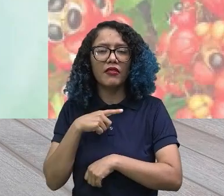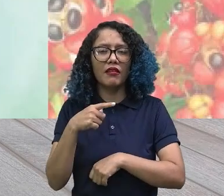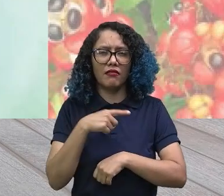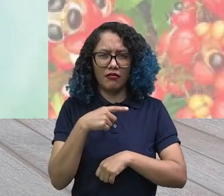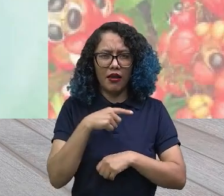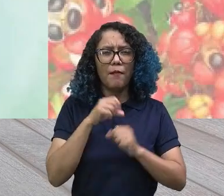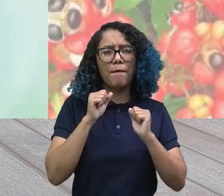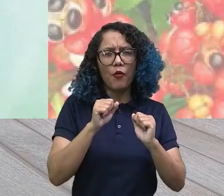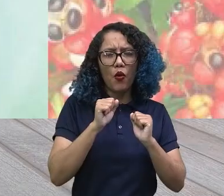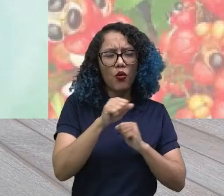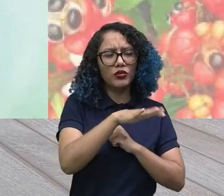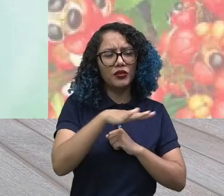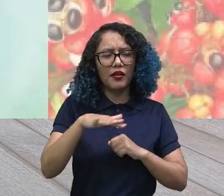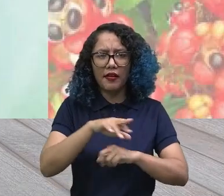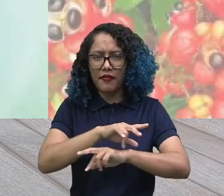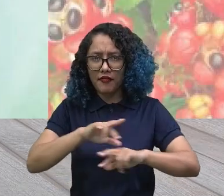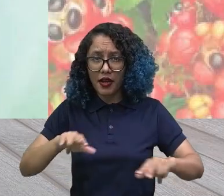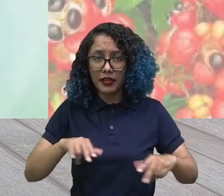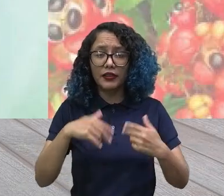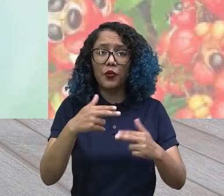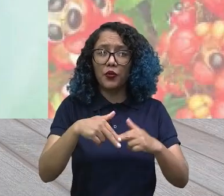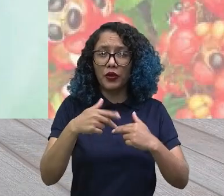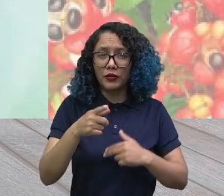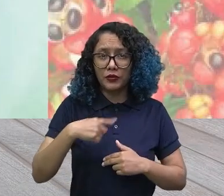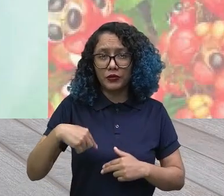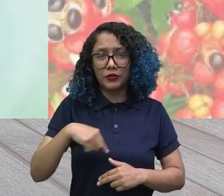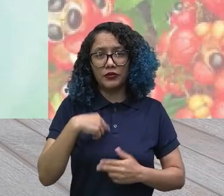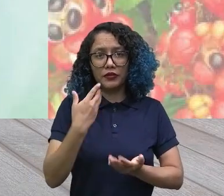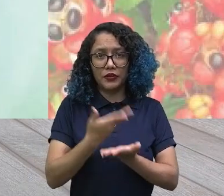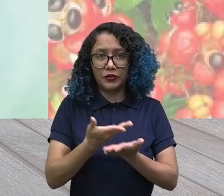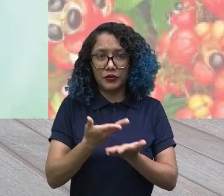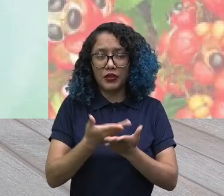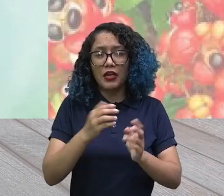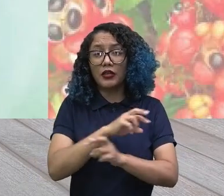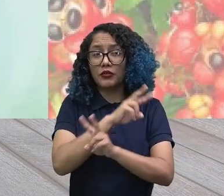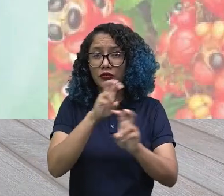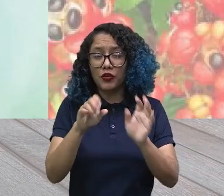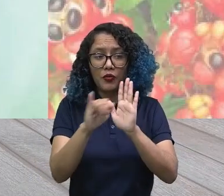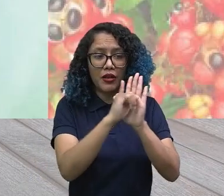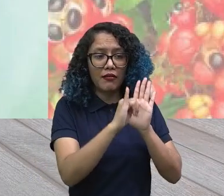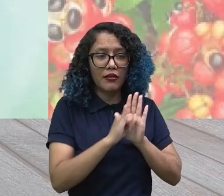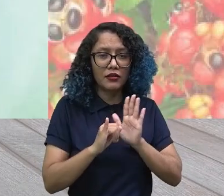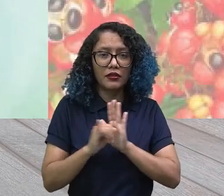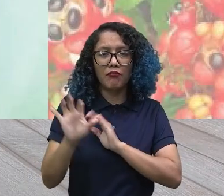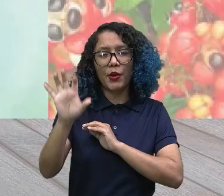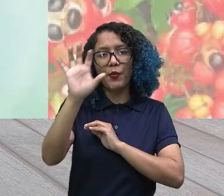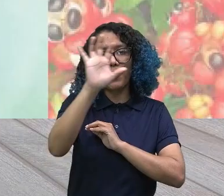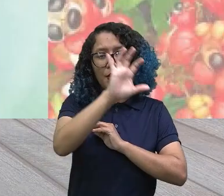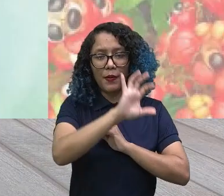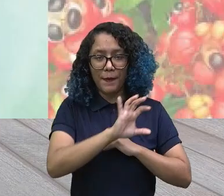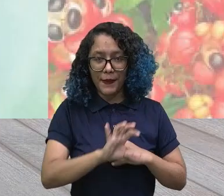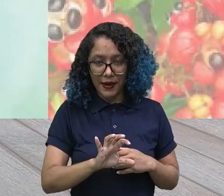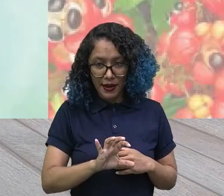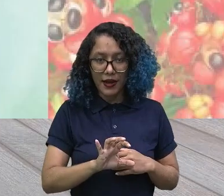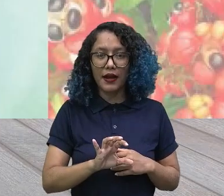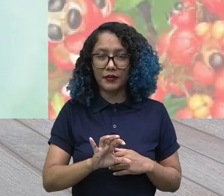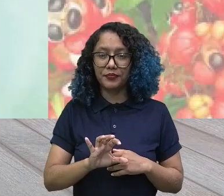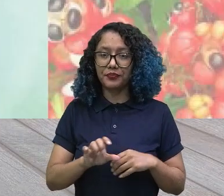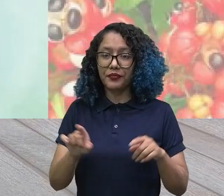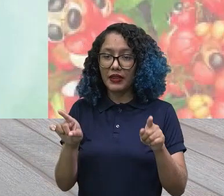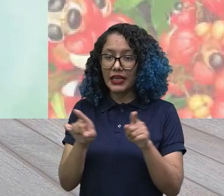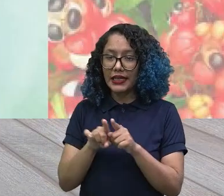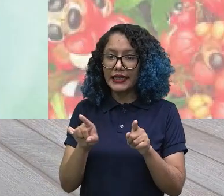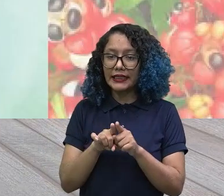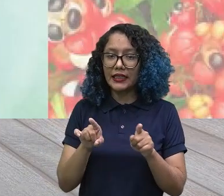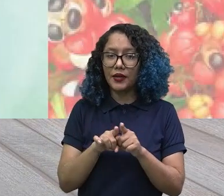nesse momento da nossa aula, nós iremos estudar sobre identidades regionais, que acaba identificando também, professor Josino, de